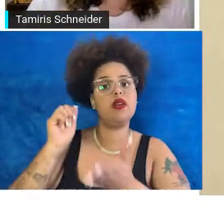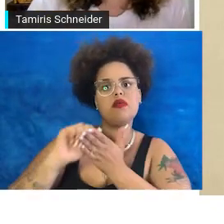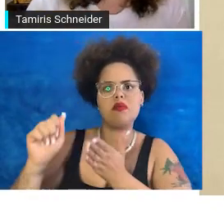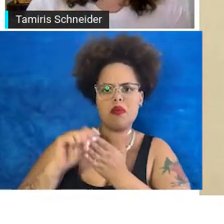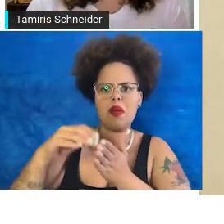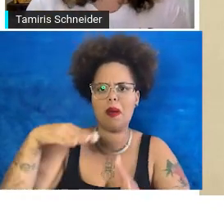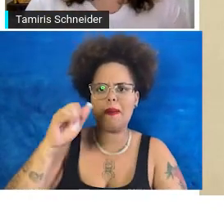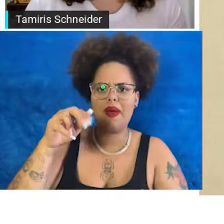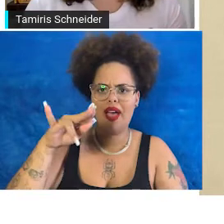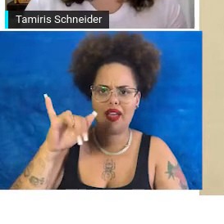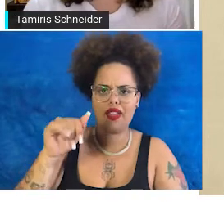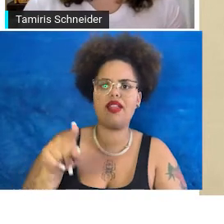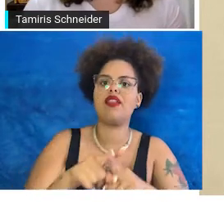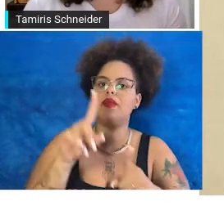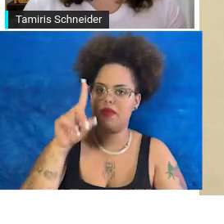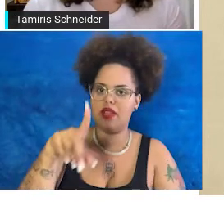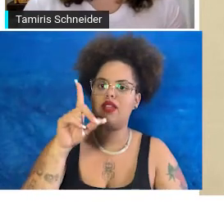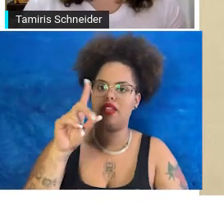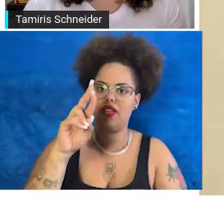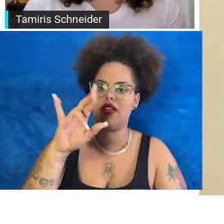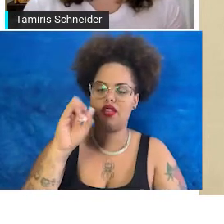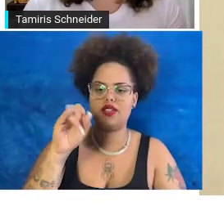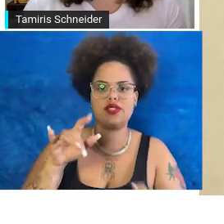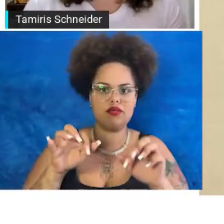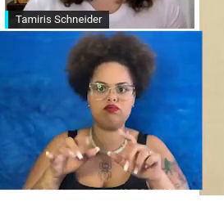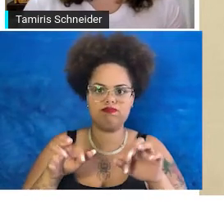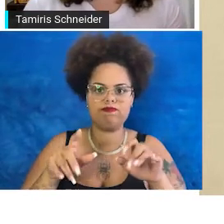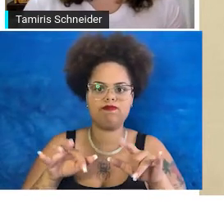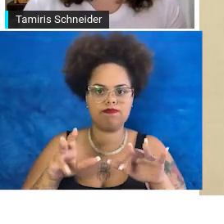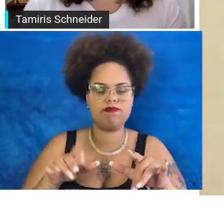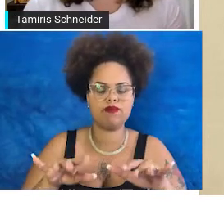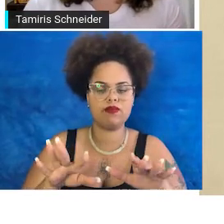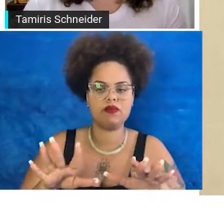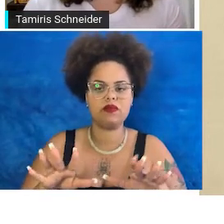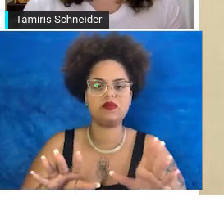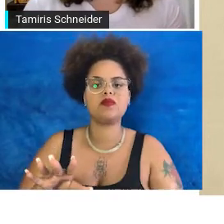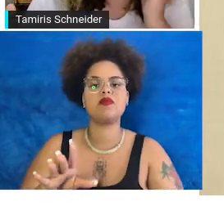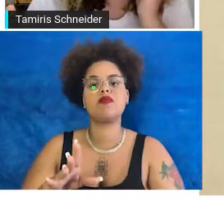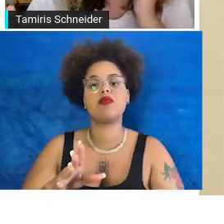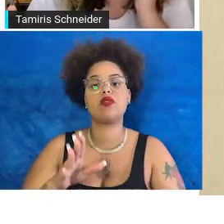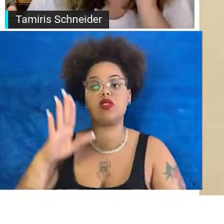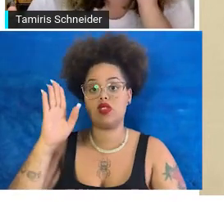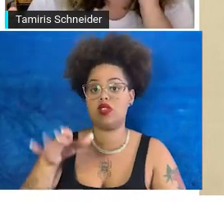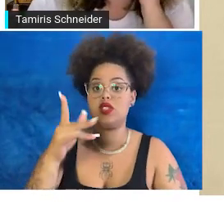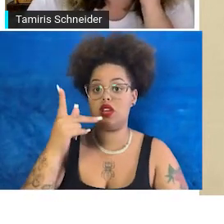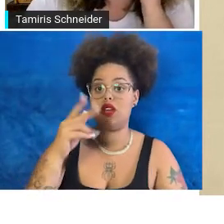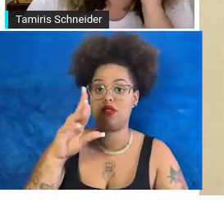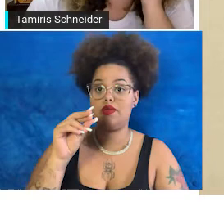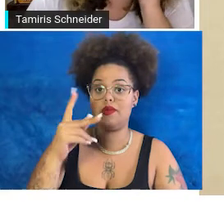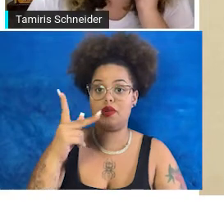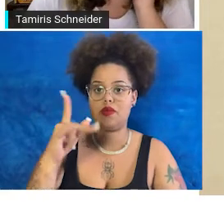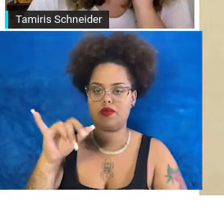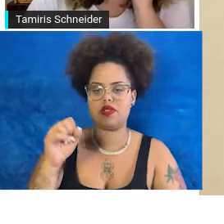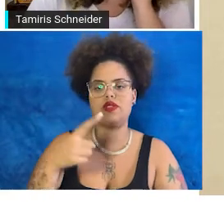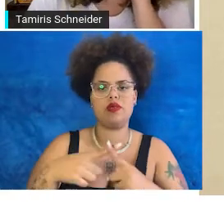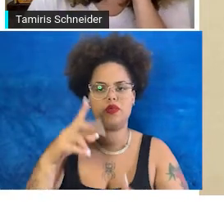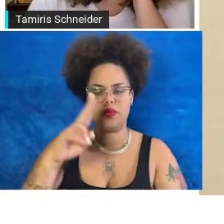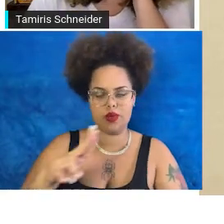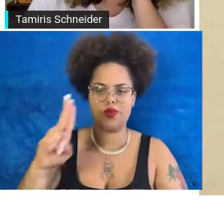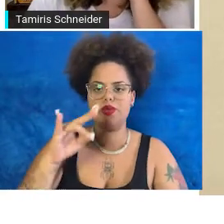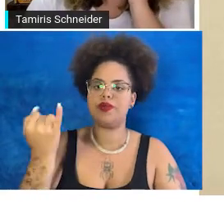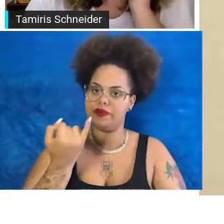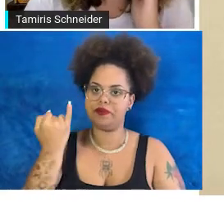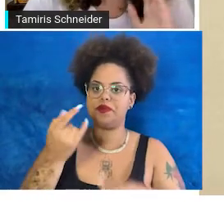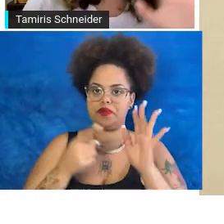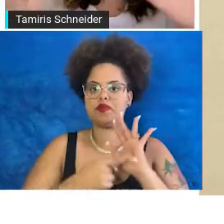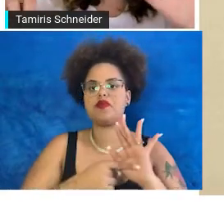também são dressing ali. Na verdade, nessa cena já são props, né? Porque eles estão em uso e é importante